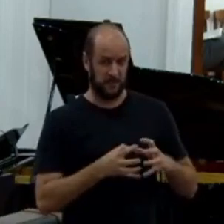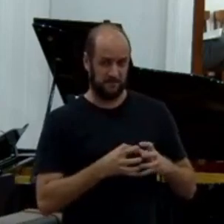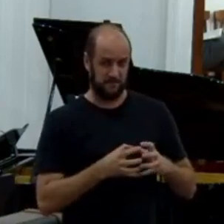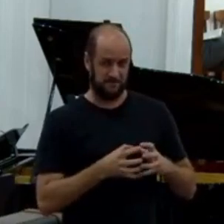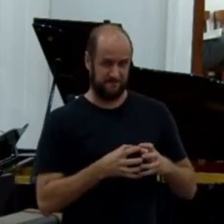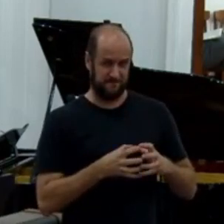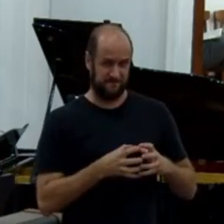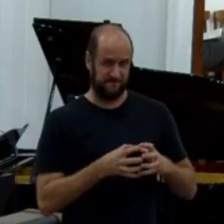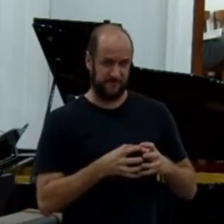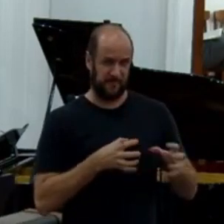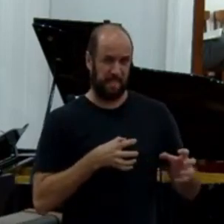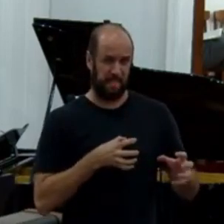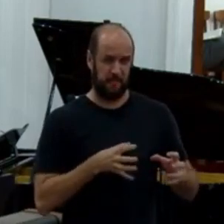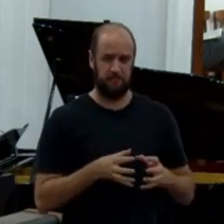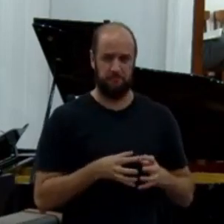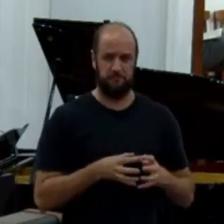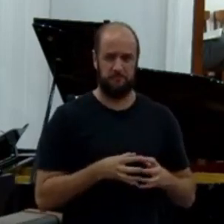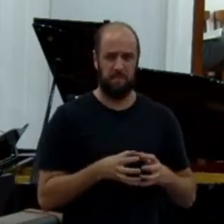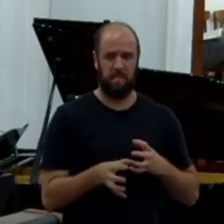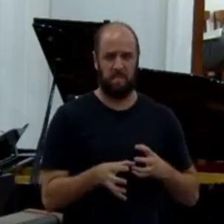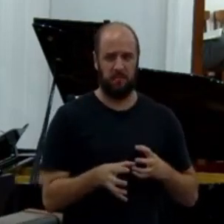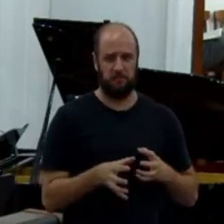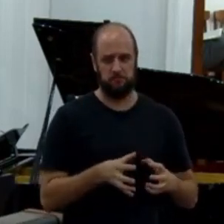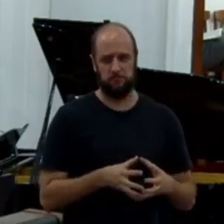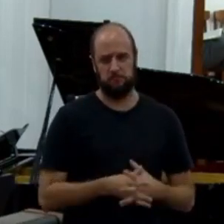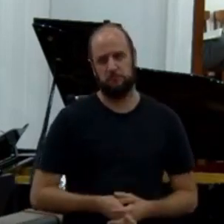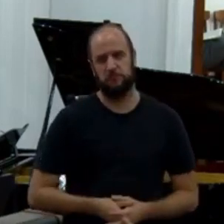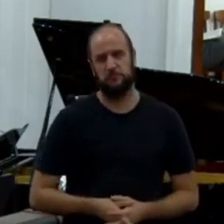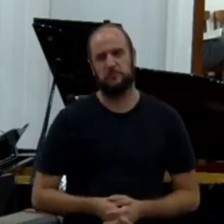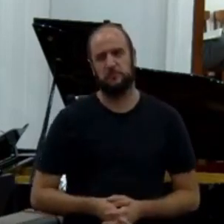dentro. Pelo lado de dentro.